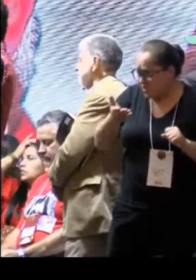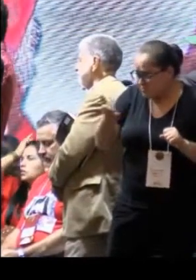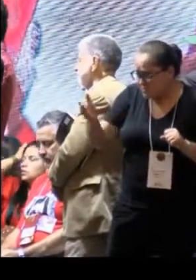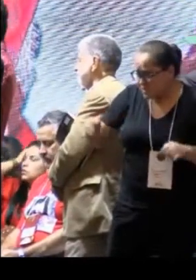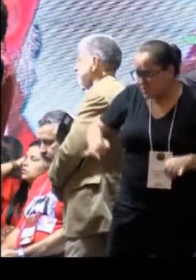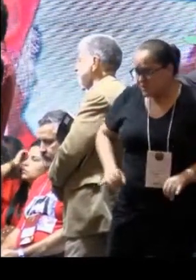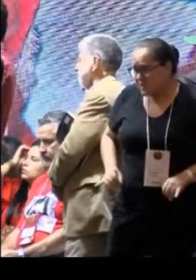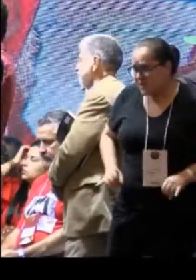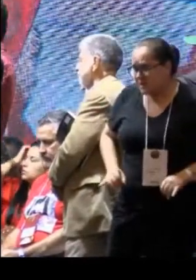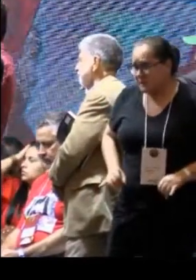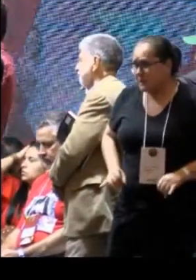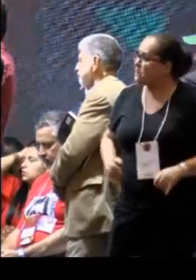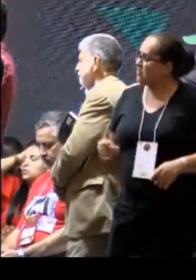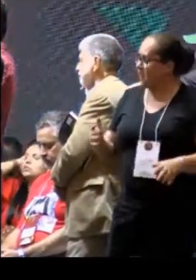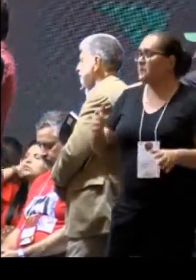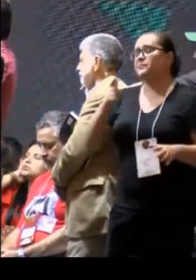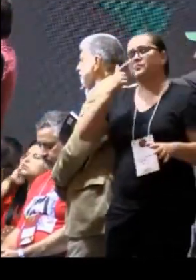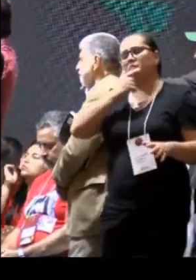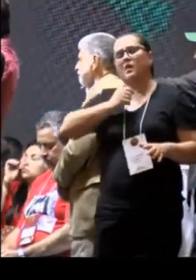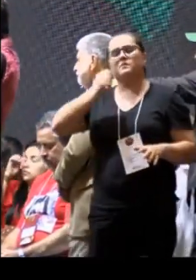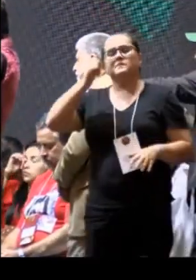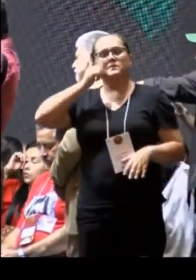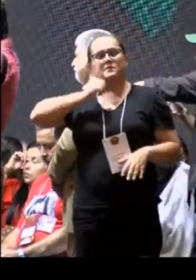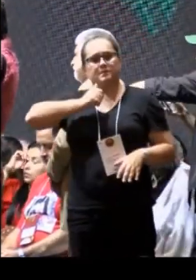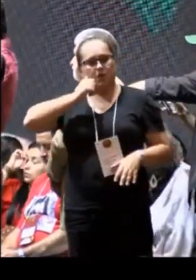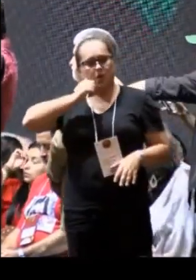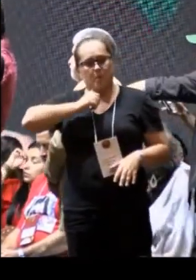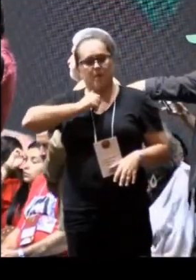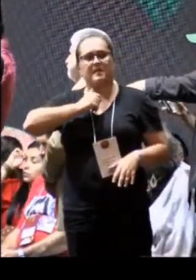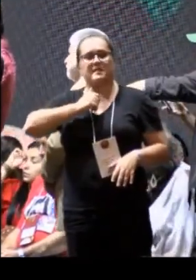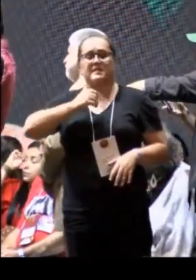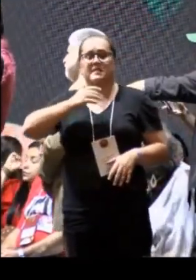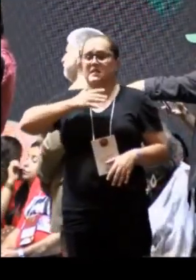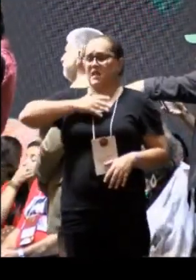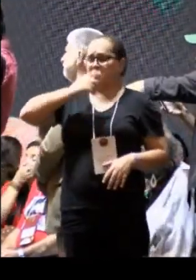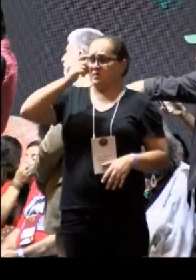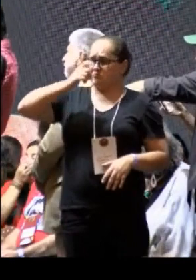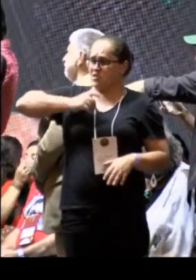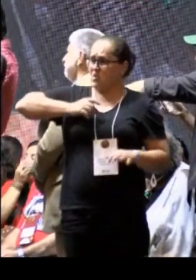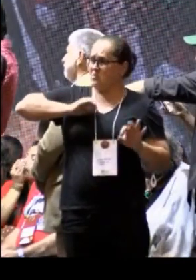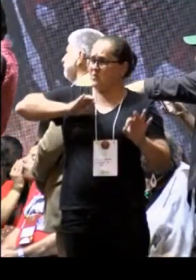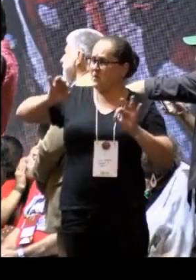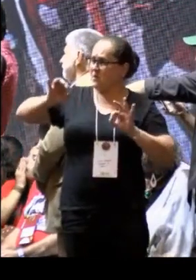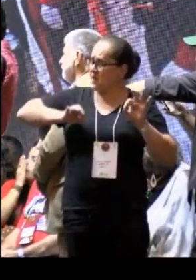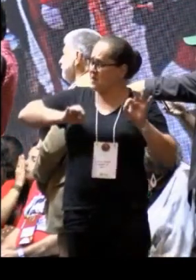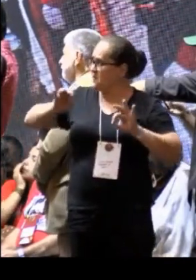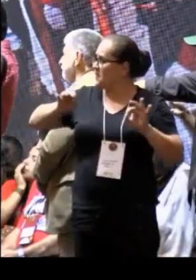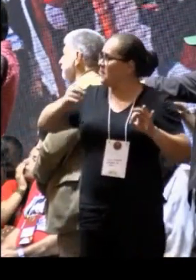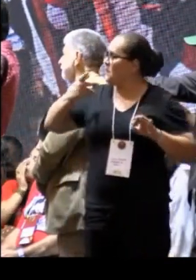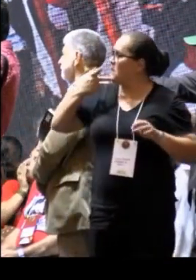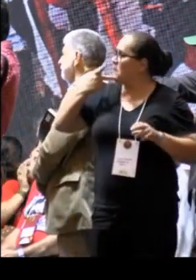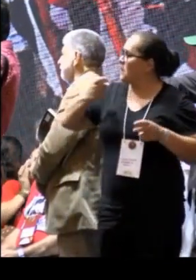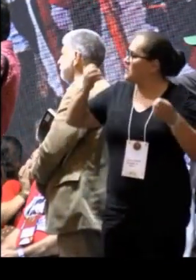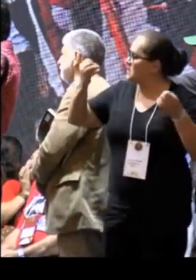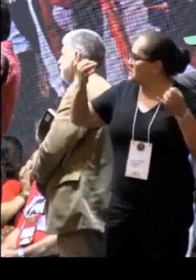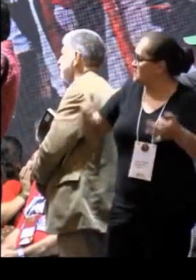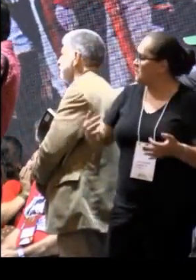passando. Então, companheiros e companheiras, eu que tinha preparado uma coisa para falar para